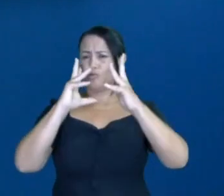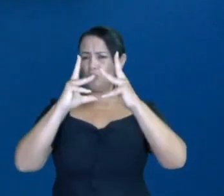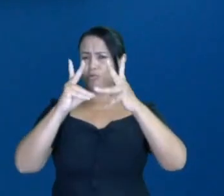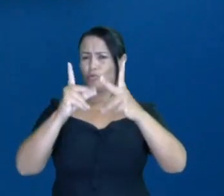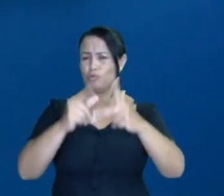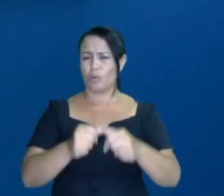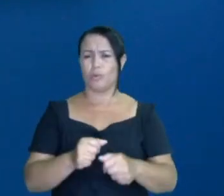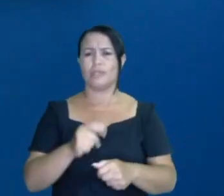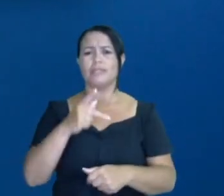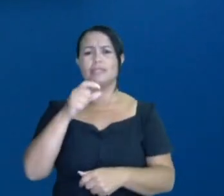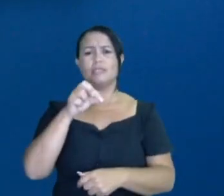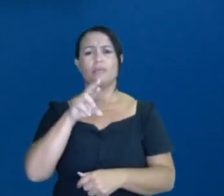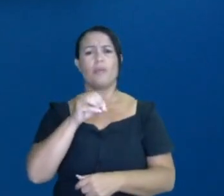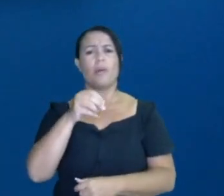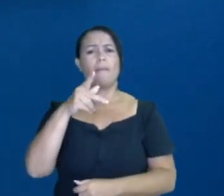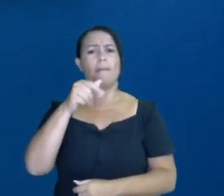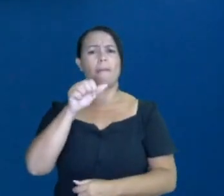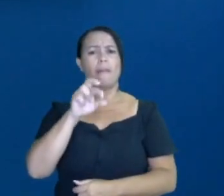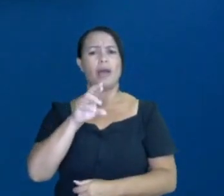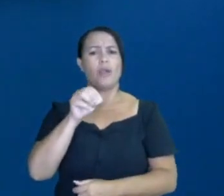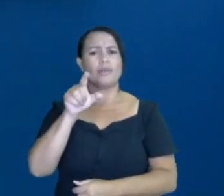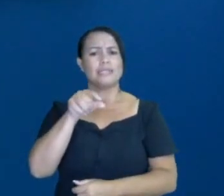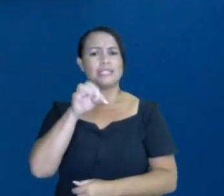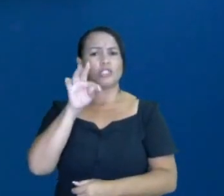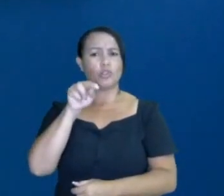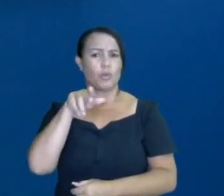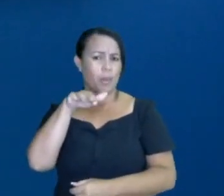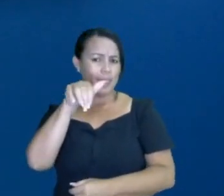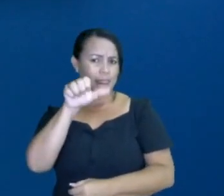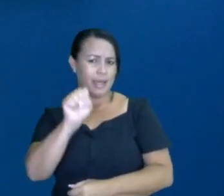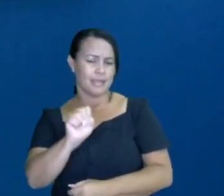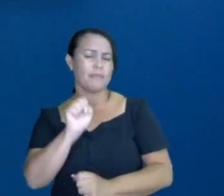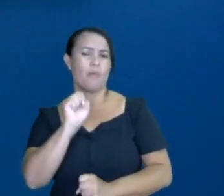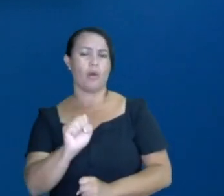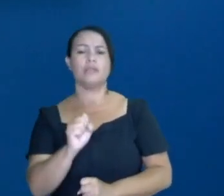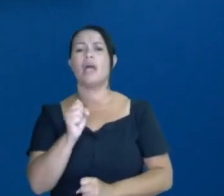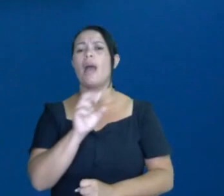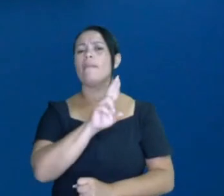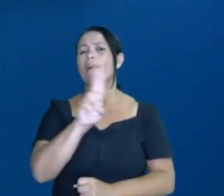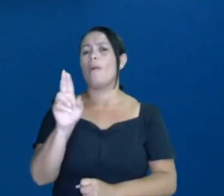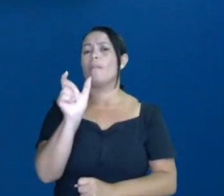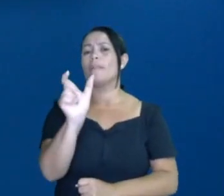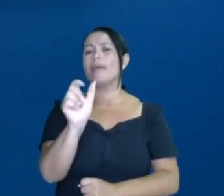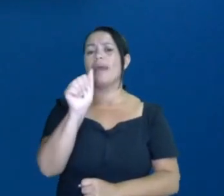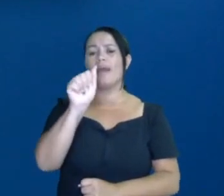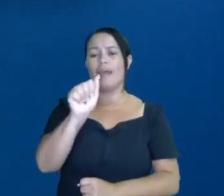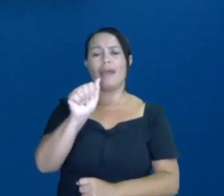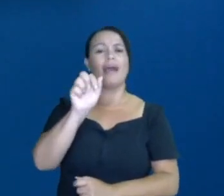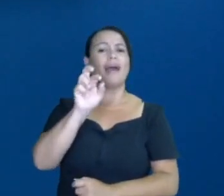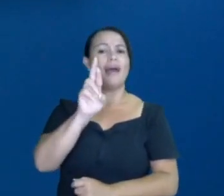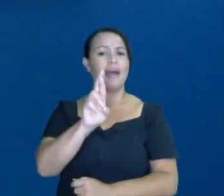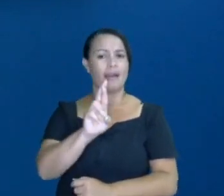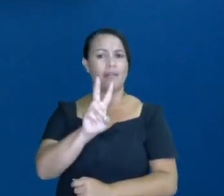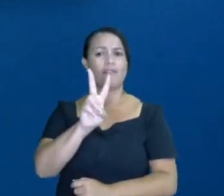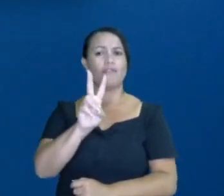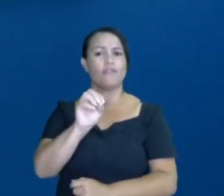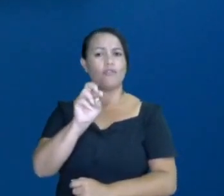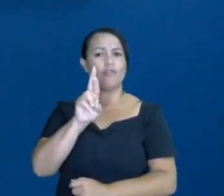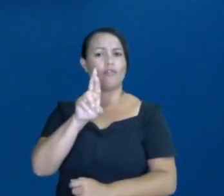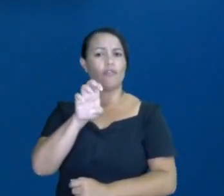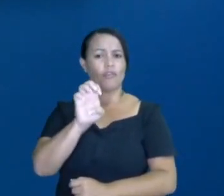as proparoxítonas são acentuadas. A palavra árvore, ar é a sílaba mais forte,